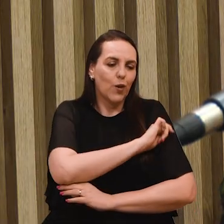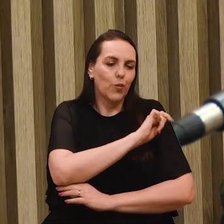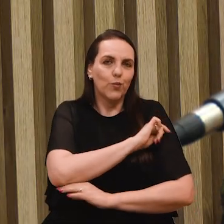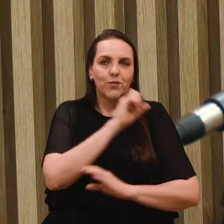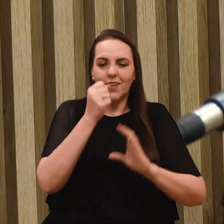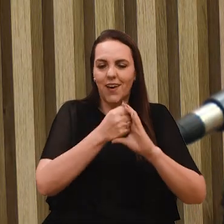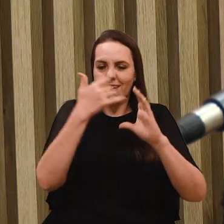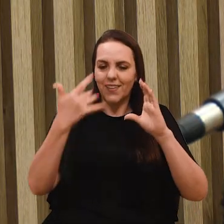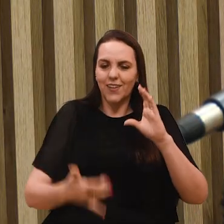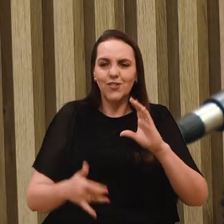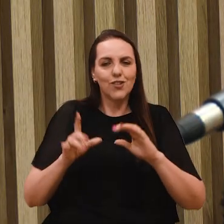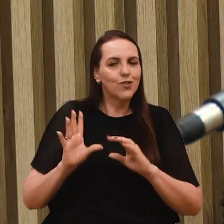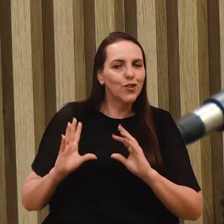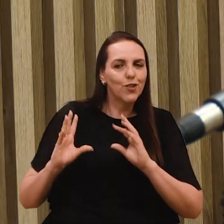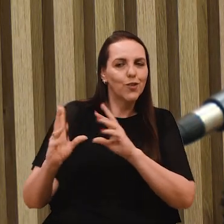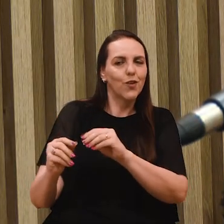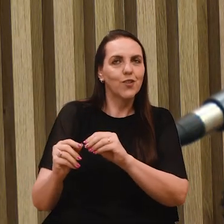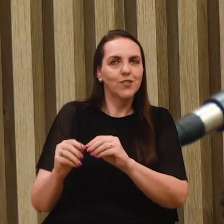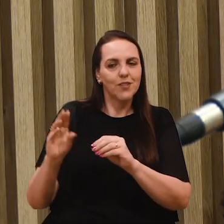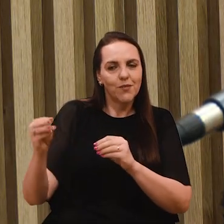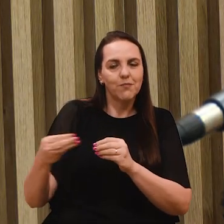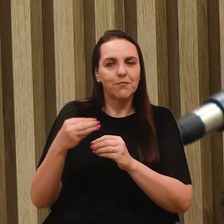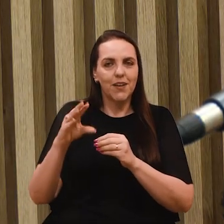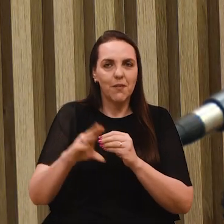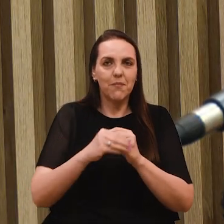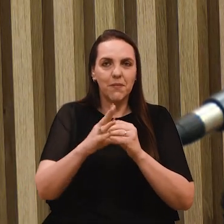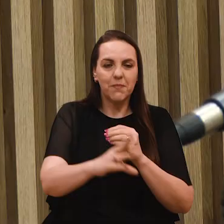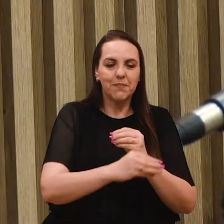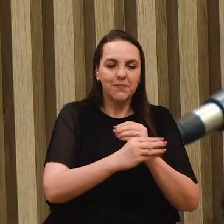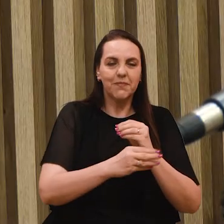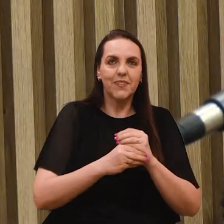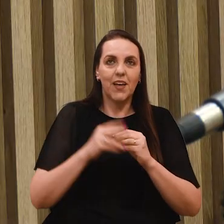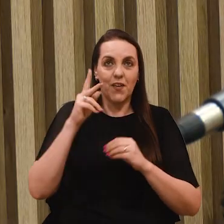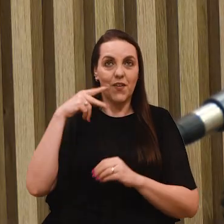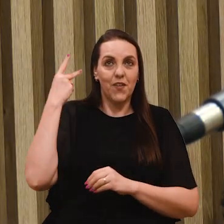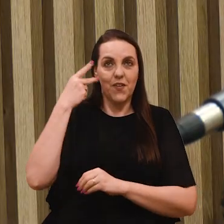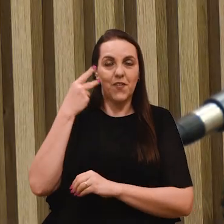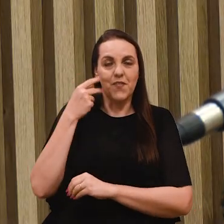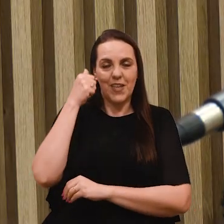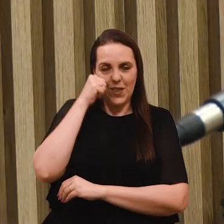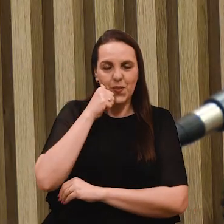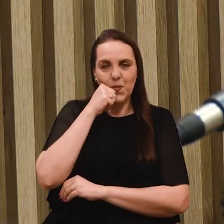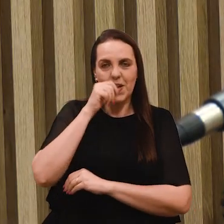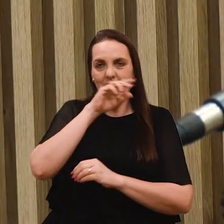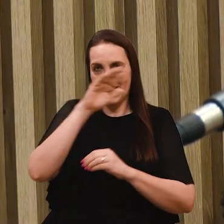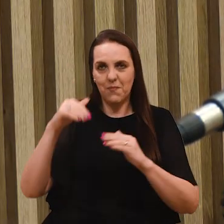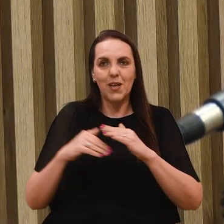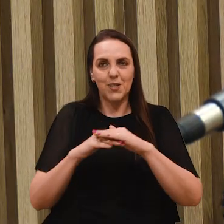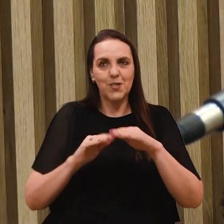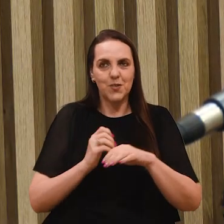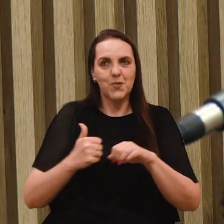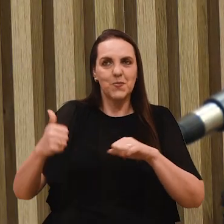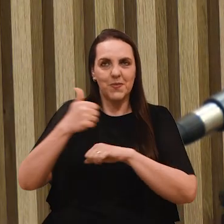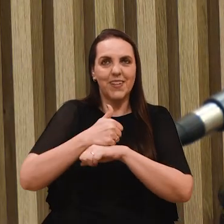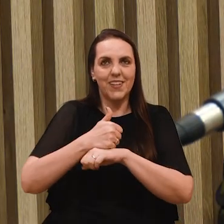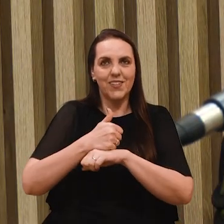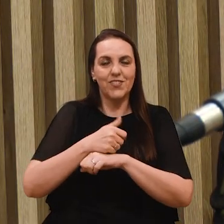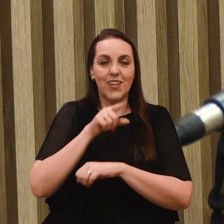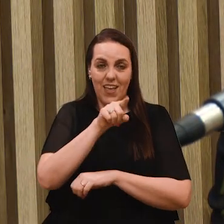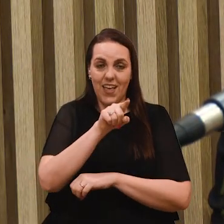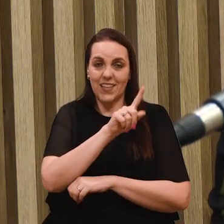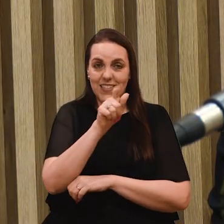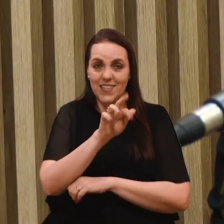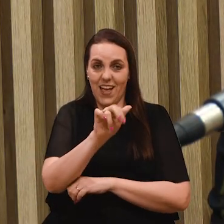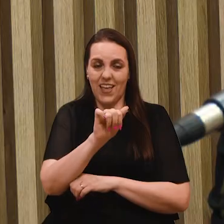mundo contribuiu um pouco, né? Então, nós tivemos as vereadoras, a vereadora e a suplente. A Zara fez a arte, sim, então foi